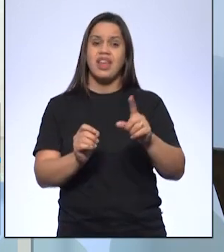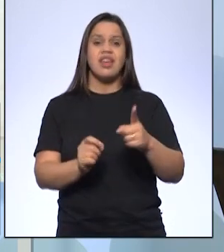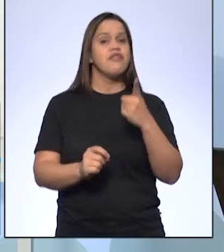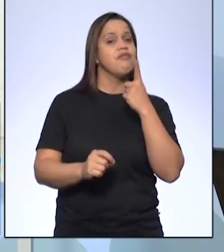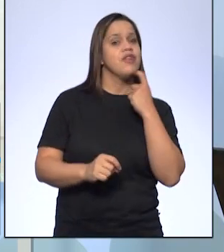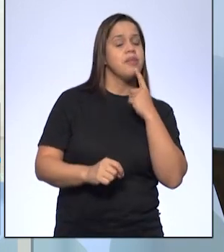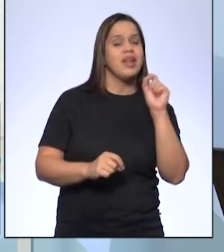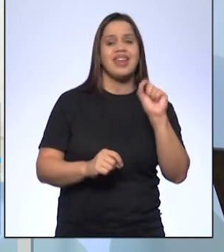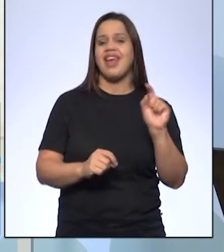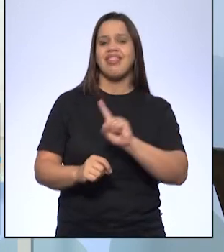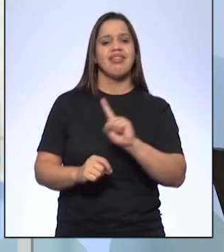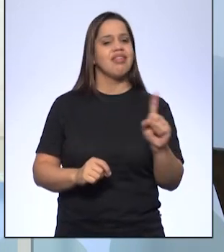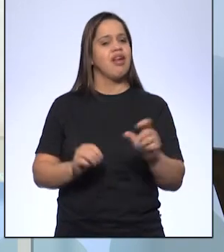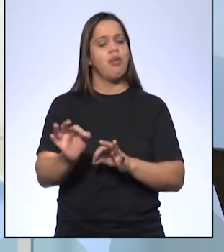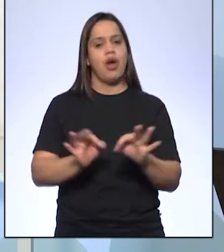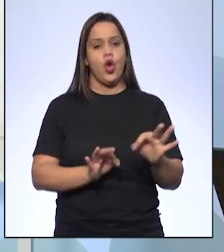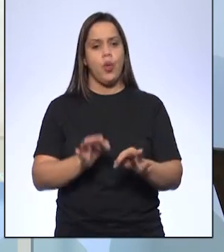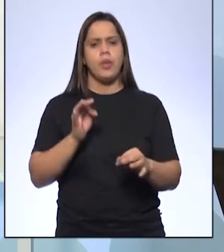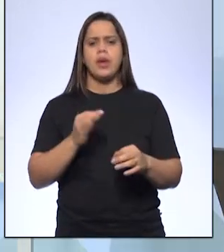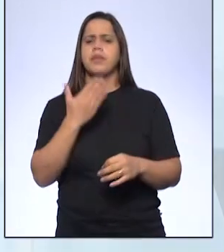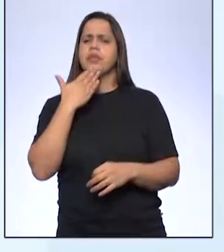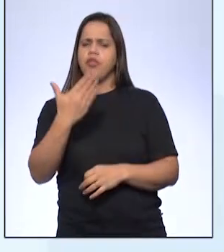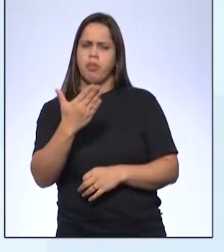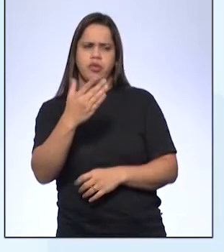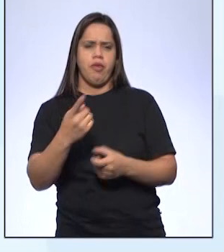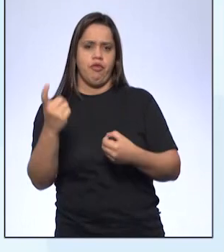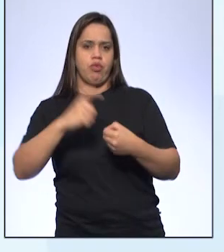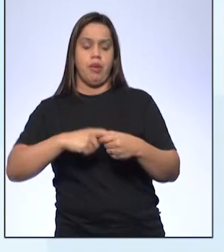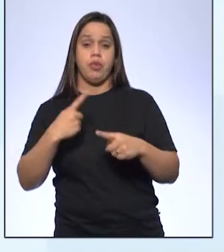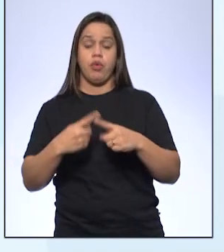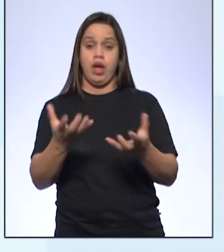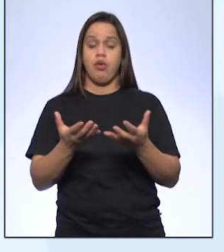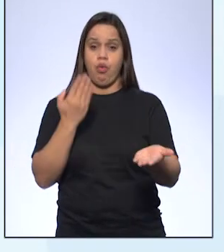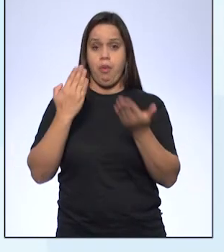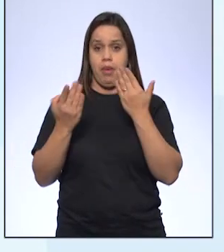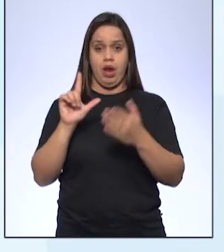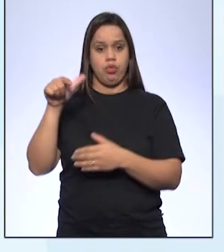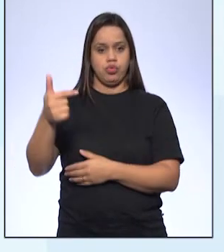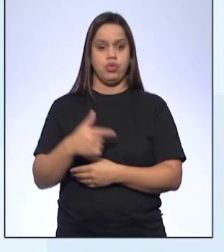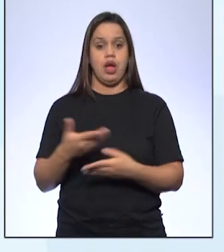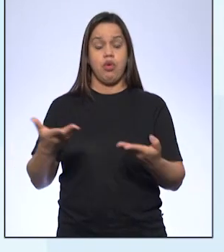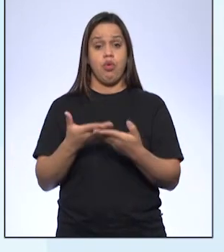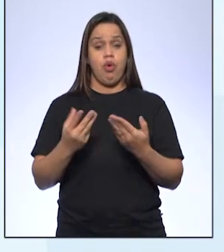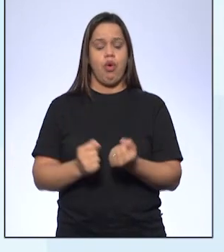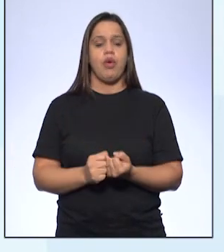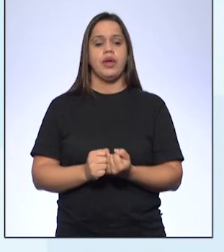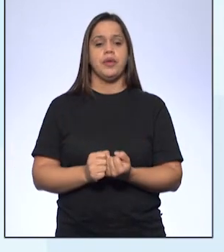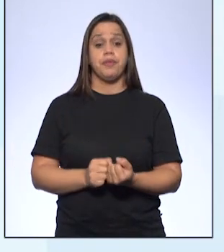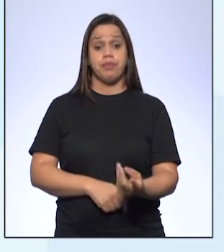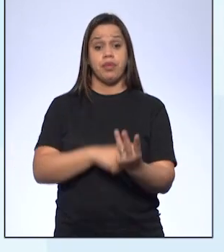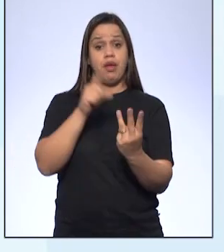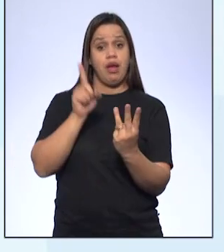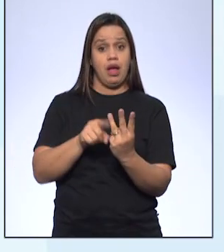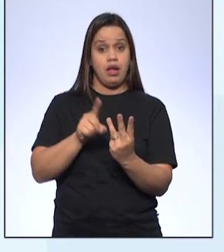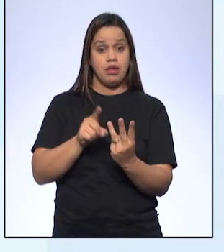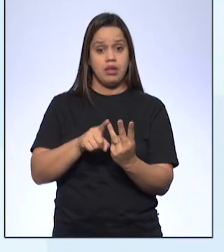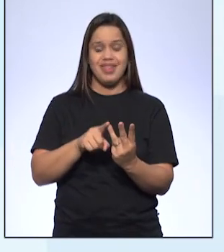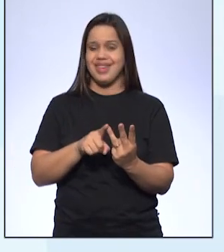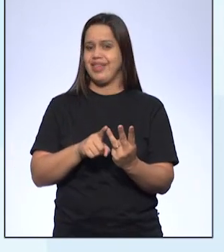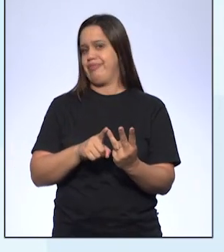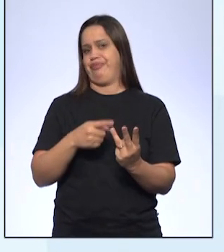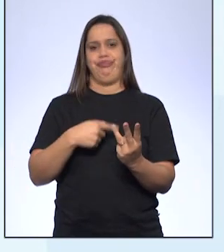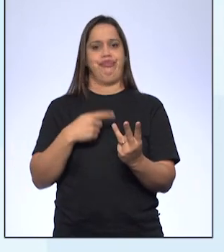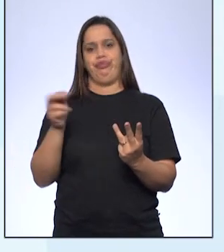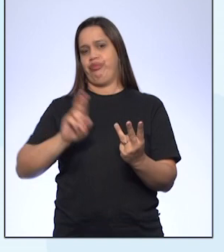Diretor, vou pedir para você voltar, que eu quero fazer uma comparação com os demais. Vou para o terceiro. O terceiro não poderia ser de forma nenhuma,